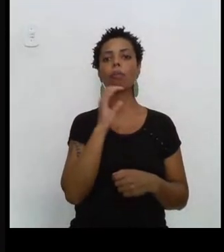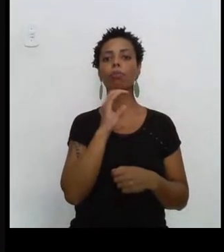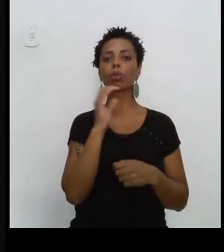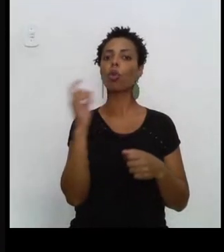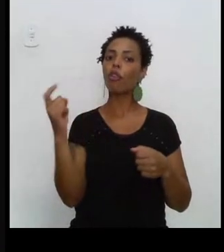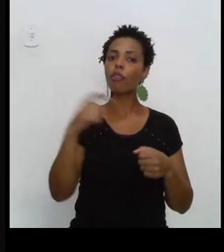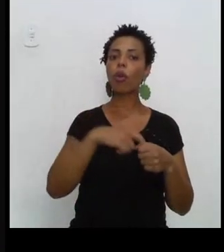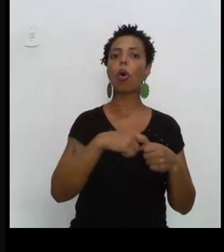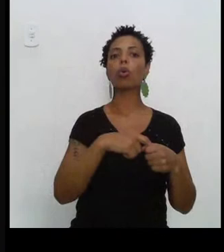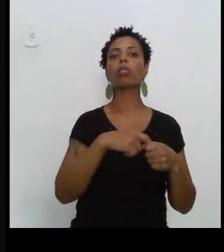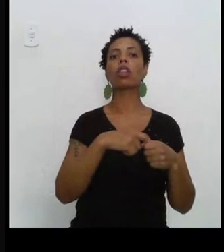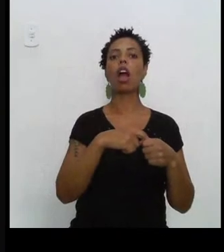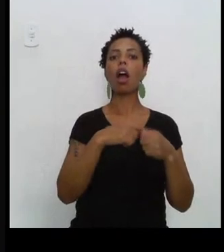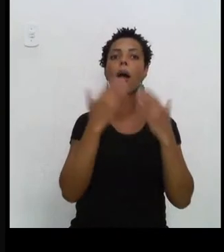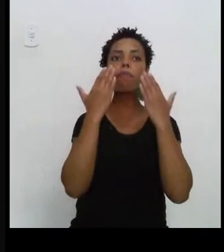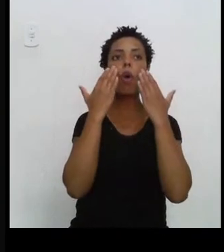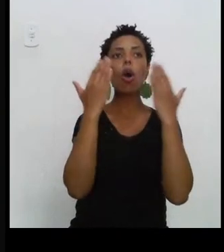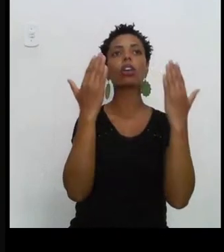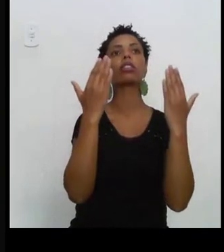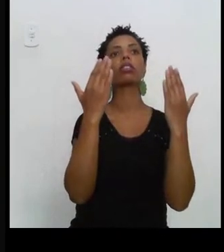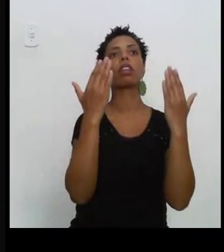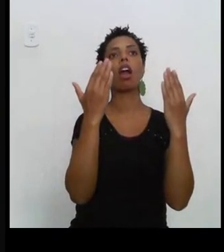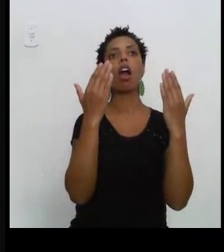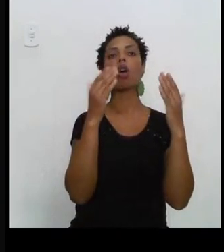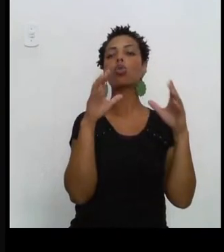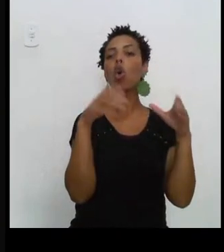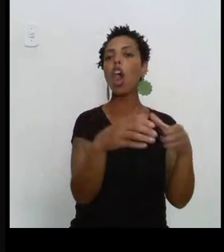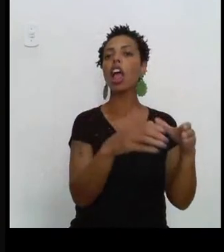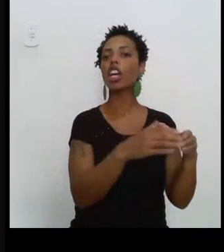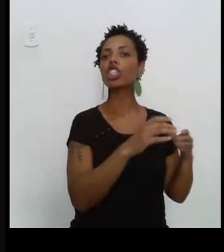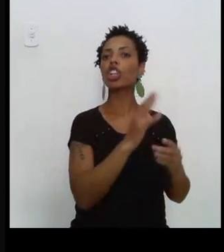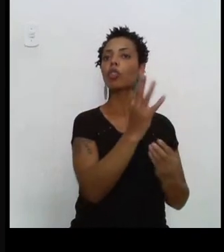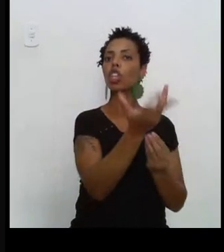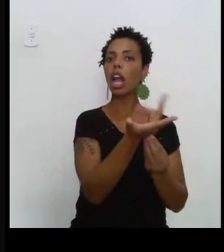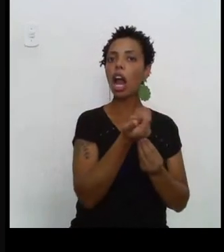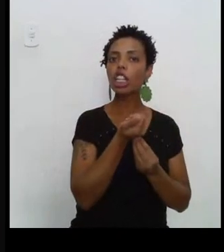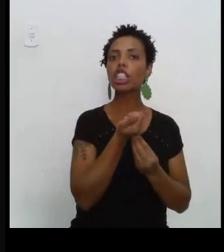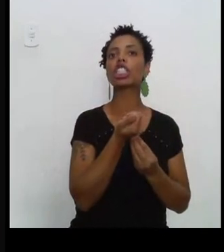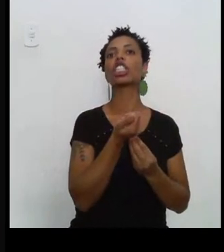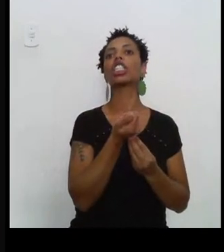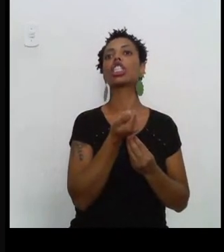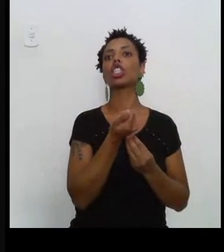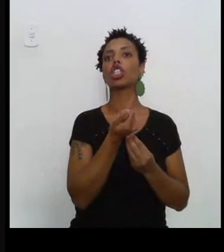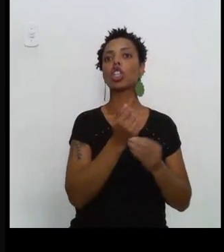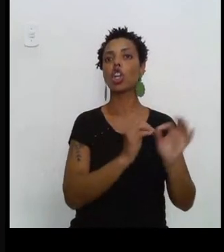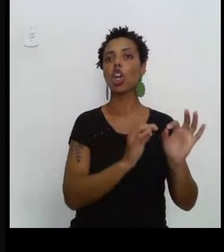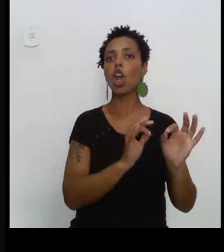artísticos e organizacionais militante deve realizar um e das eram compartir